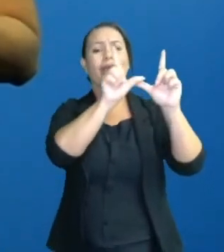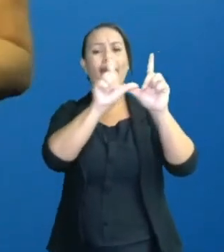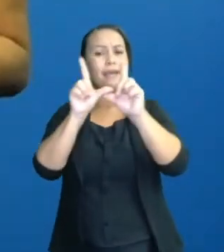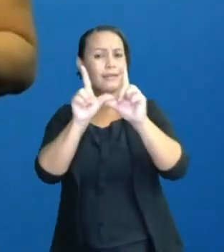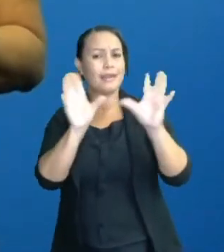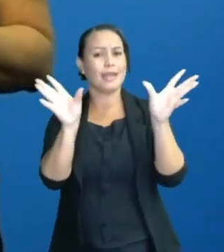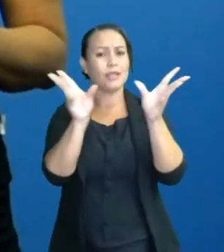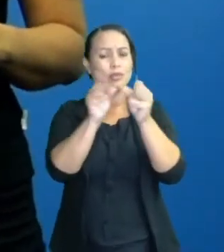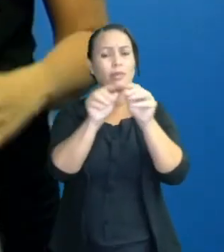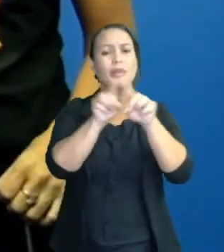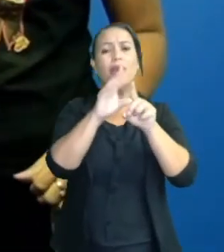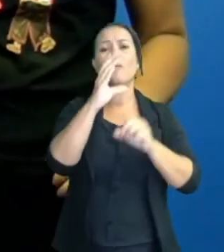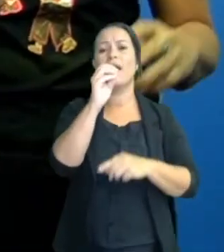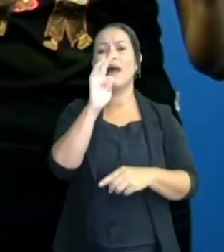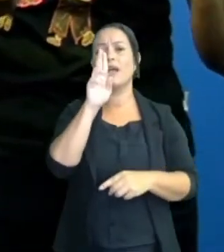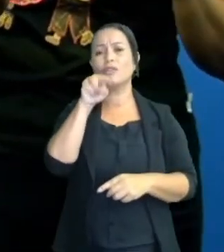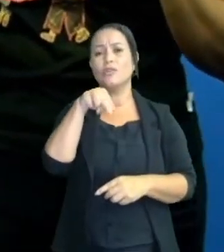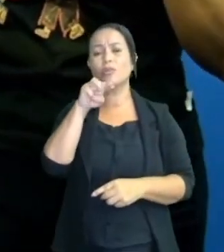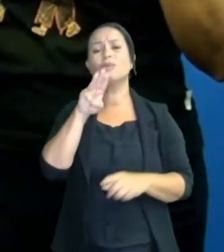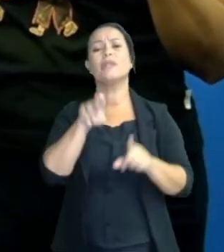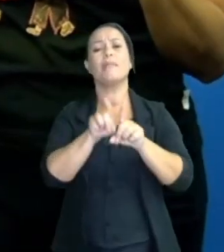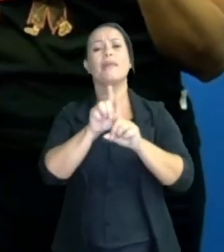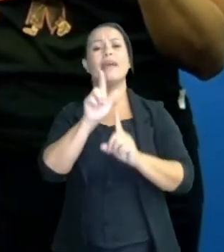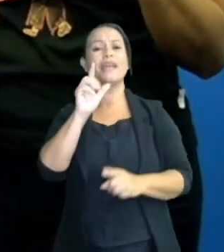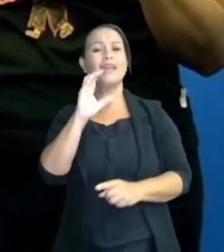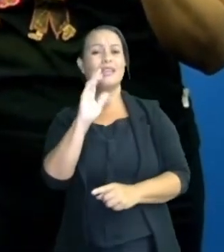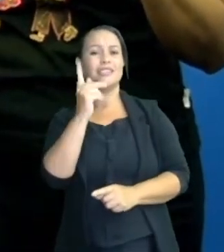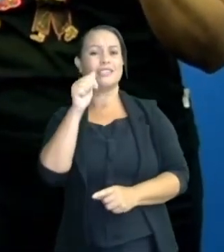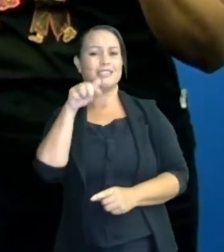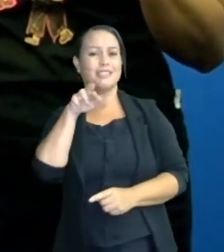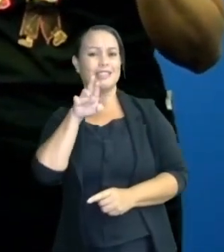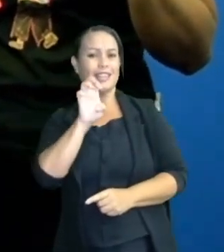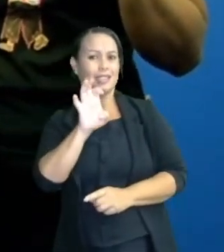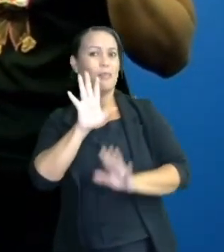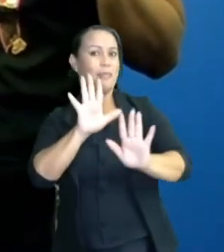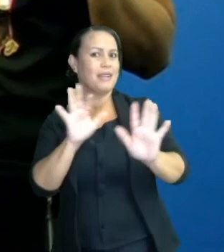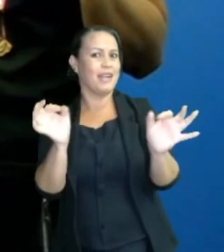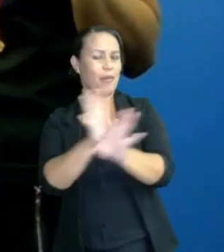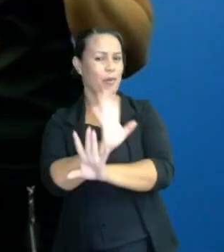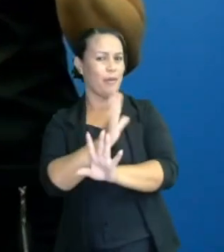o cartoon e a charge. Mas não acabou. Calma aí.